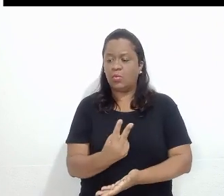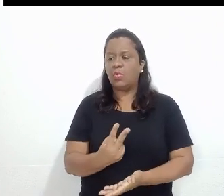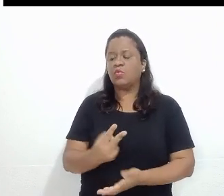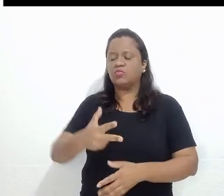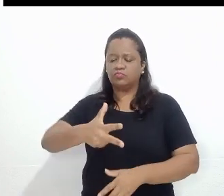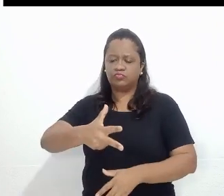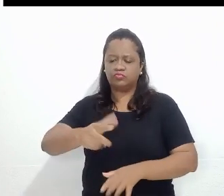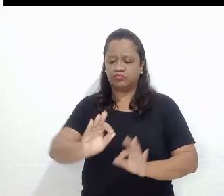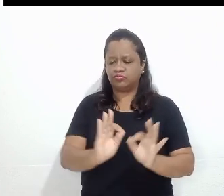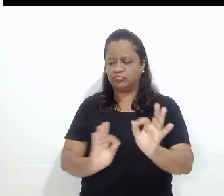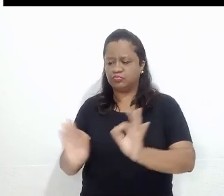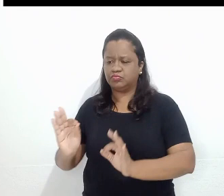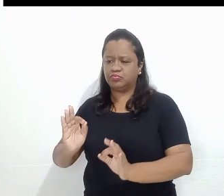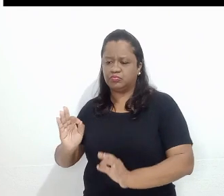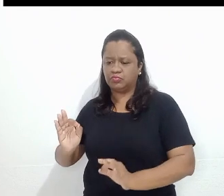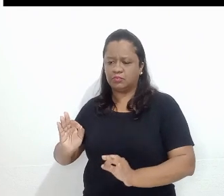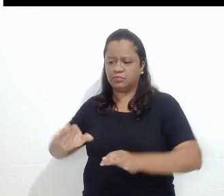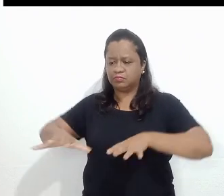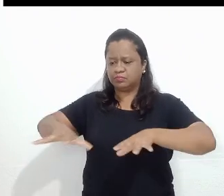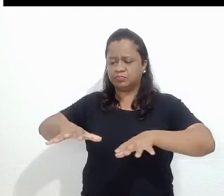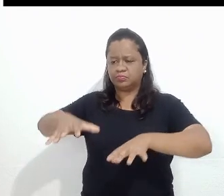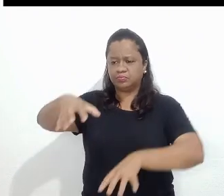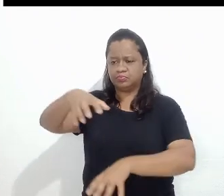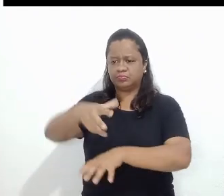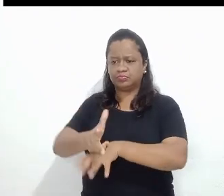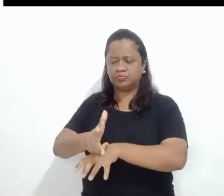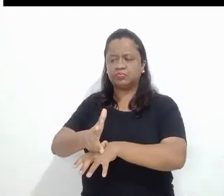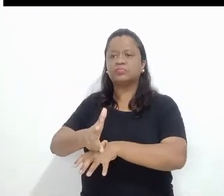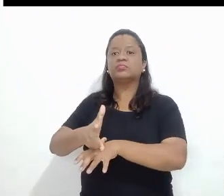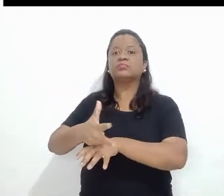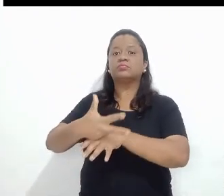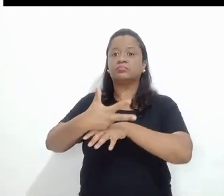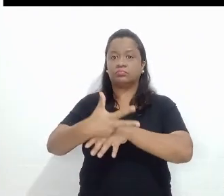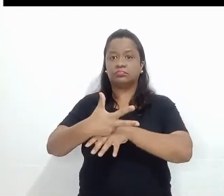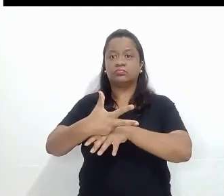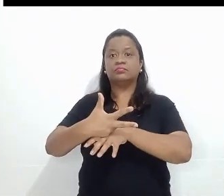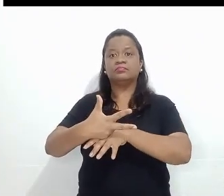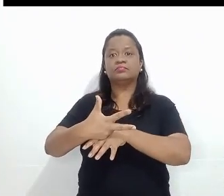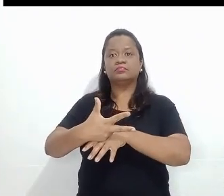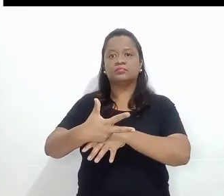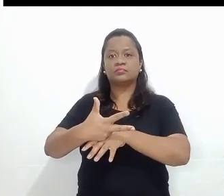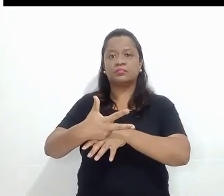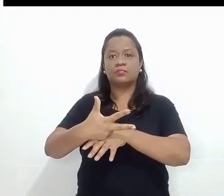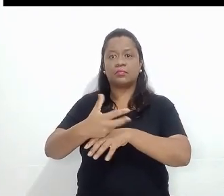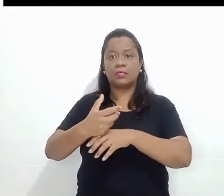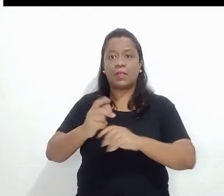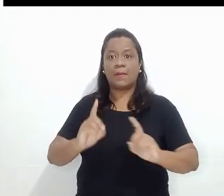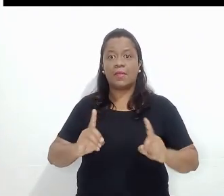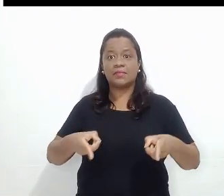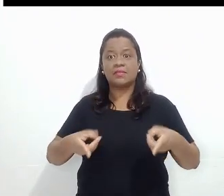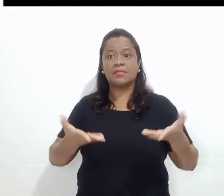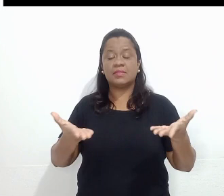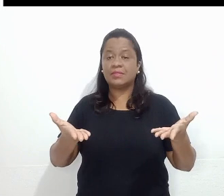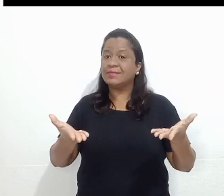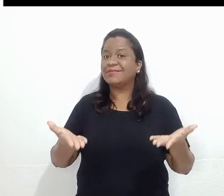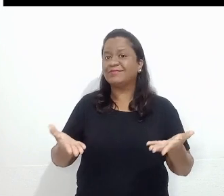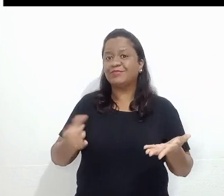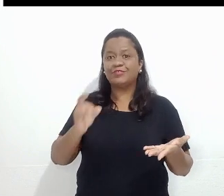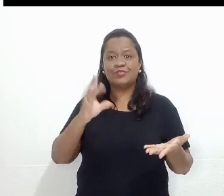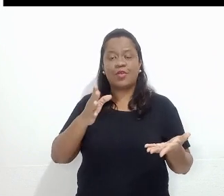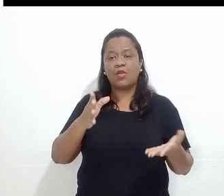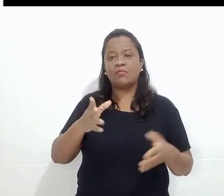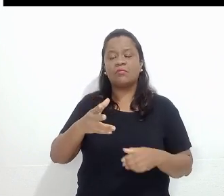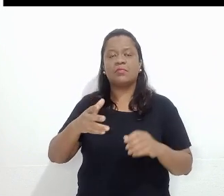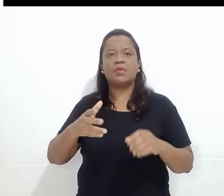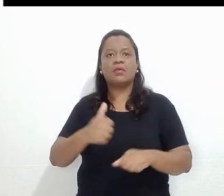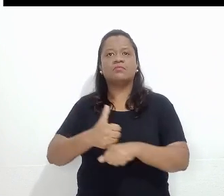exatamente na posição que tem que ser para aquela cena. Então, o operador de câmera ele vem só mesmo para operar, ele aperta lá